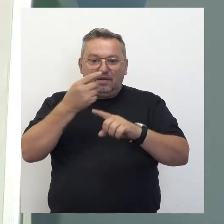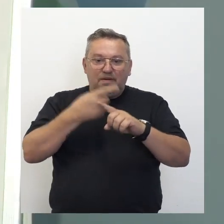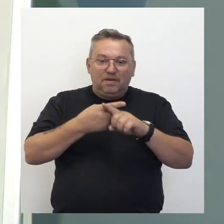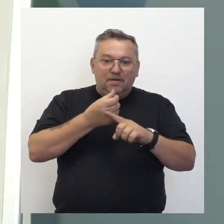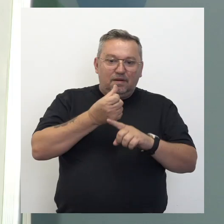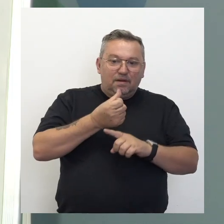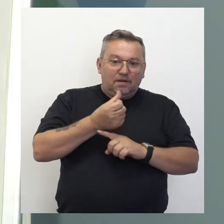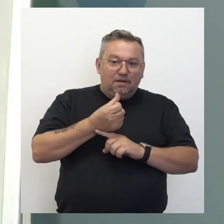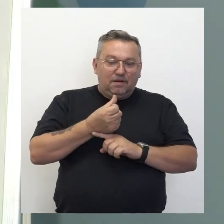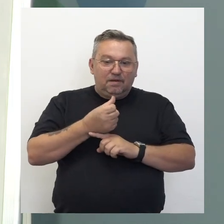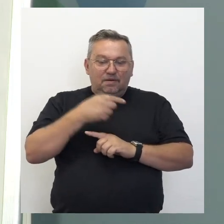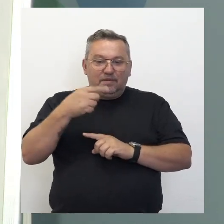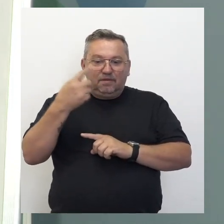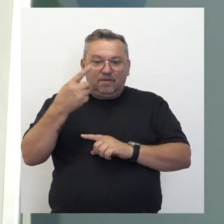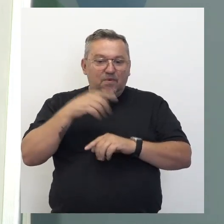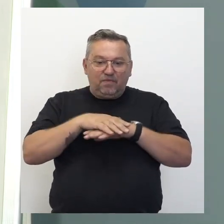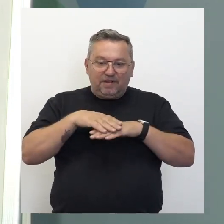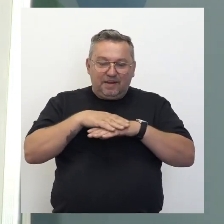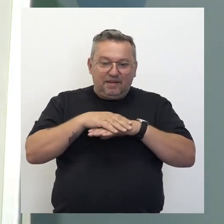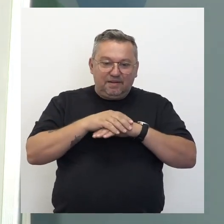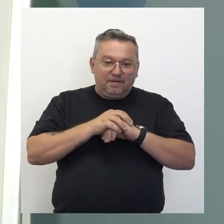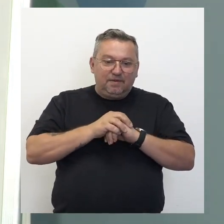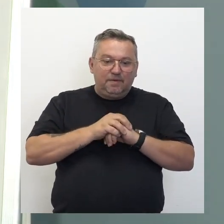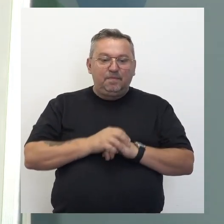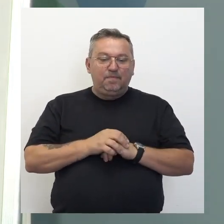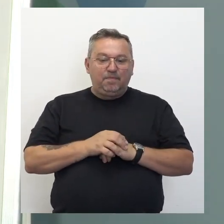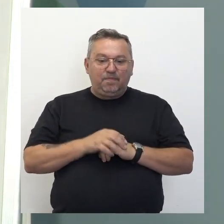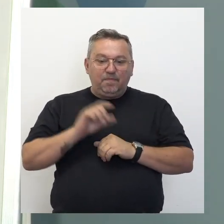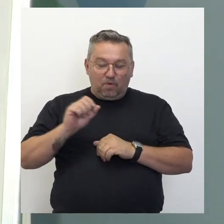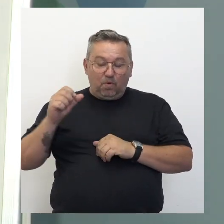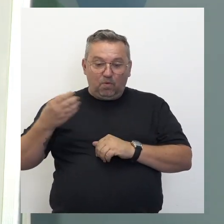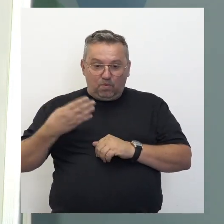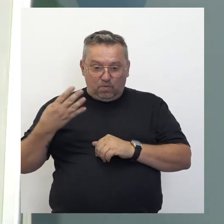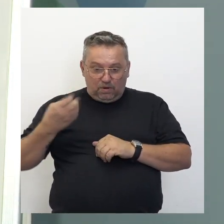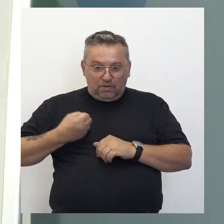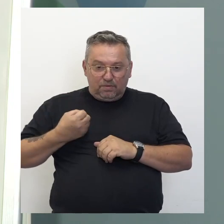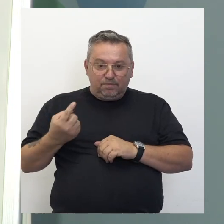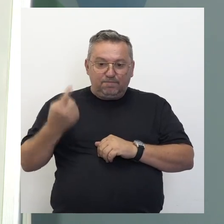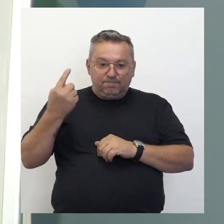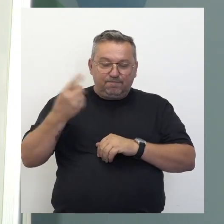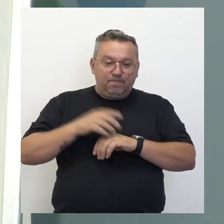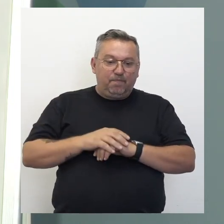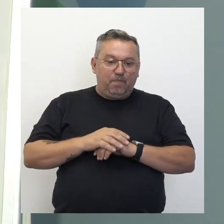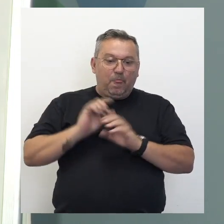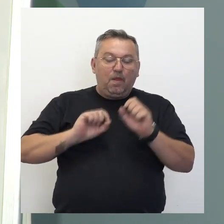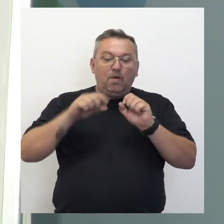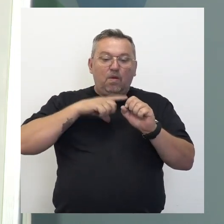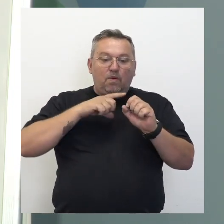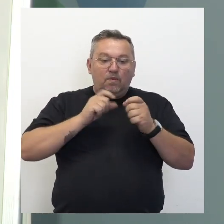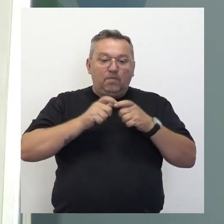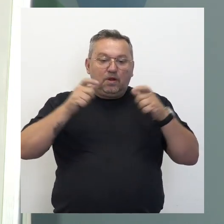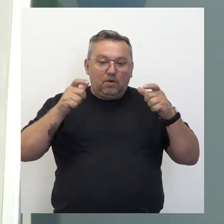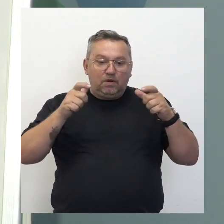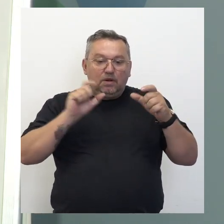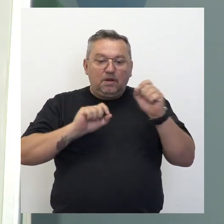6,6 a 10 menos 1 ou 4? O valor maior é 4, certo, pessoal? Então, qual que tem a maior extensão? Vai